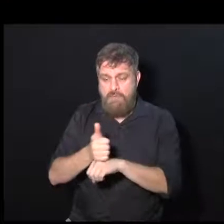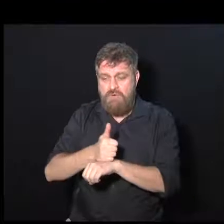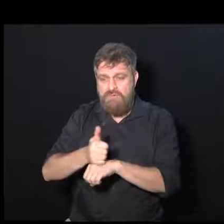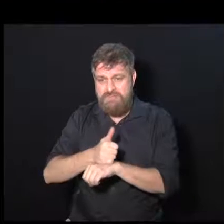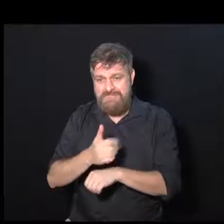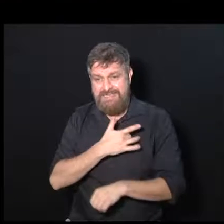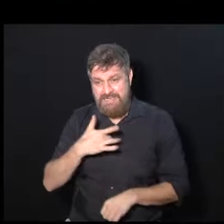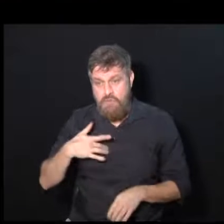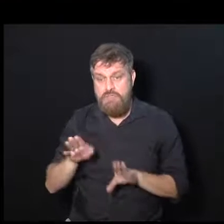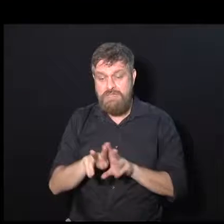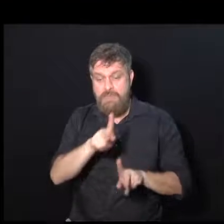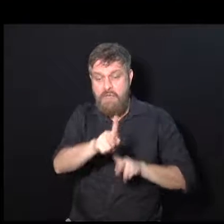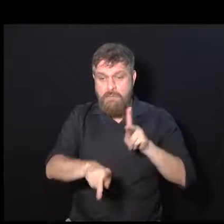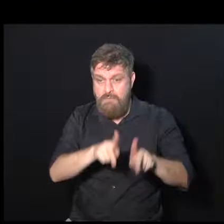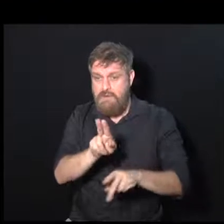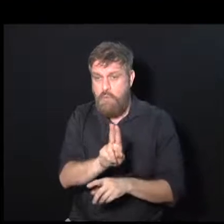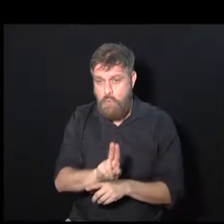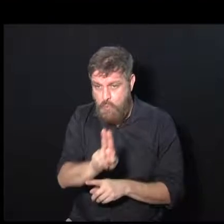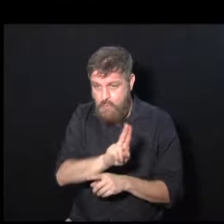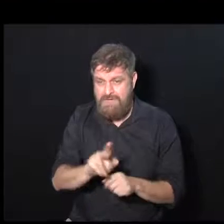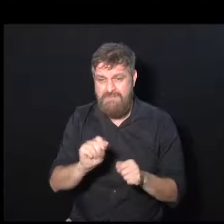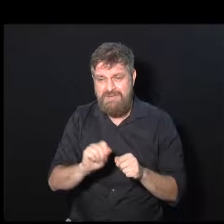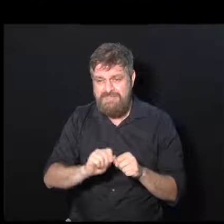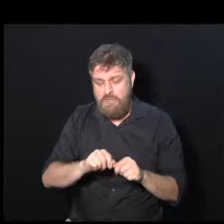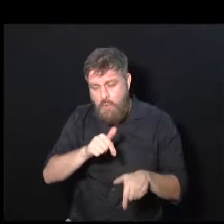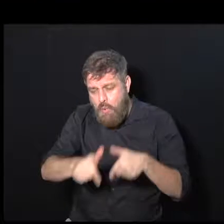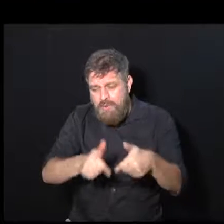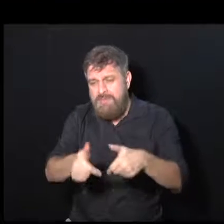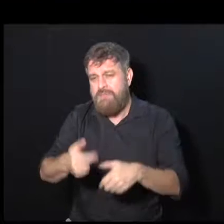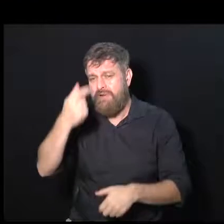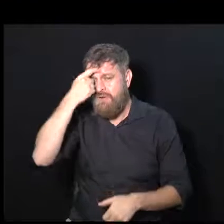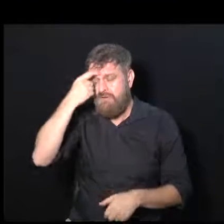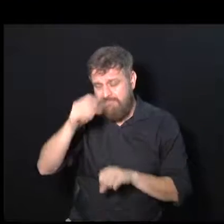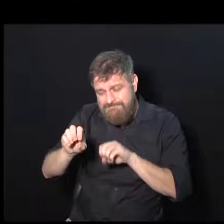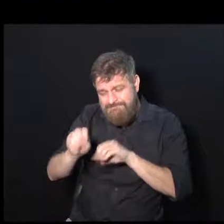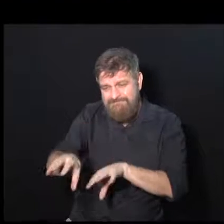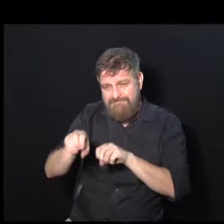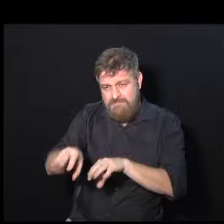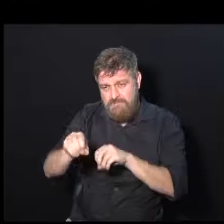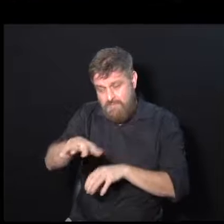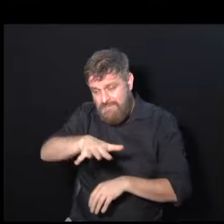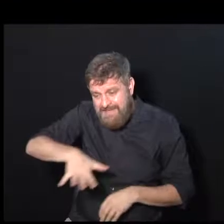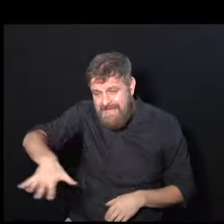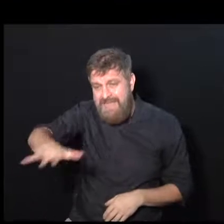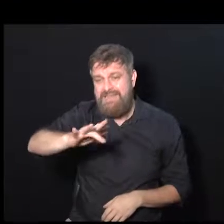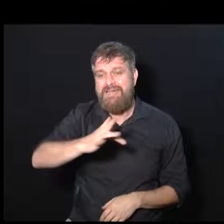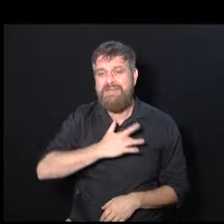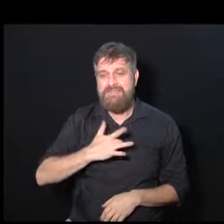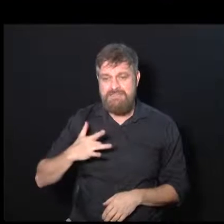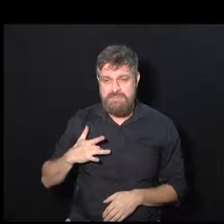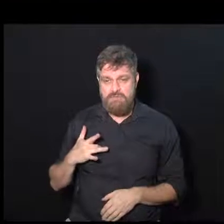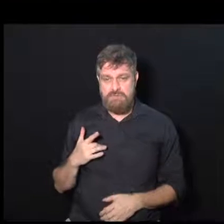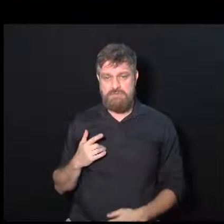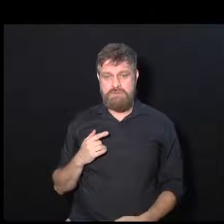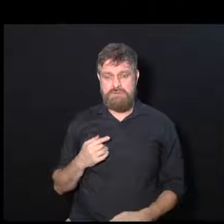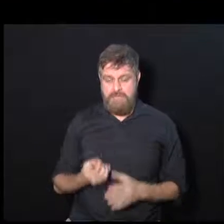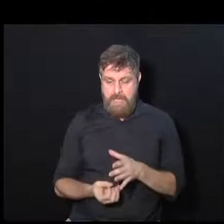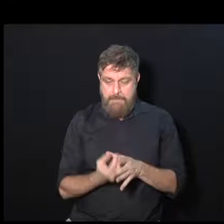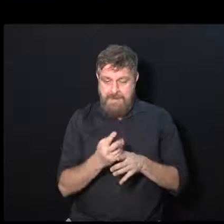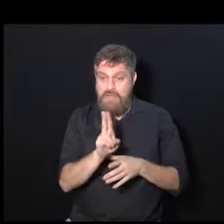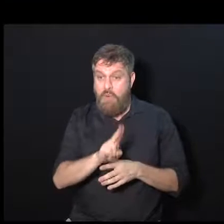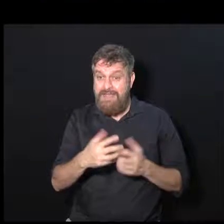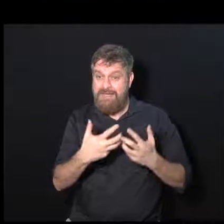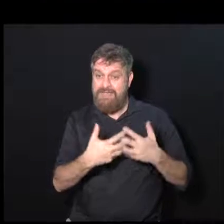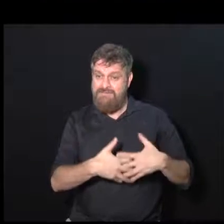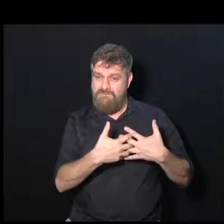para a população, realizando um trabalho de educação em saúde, e utilizar plantas com